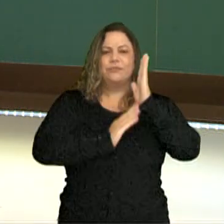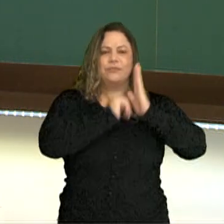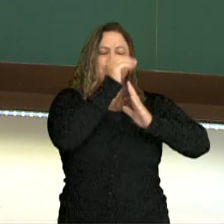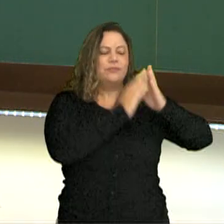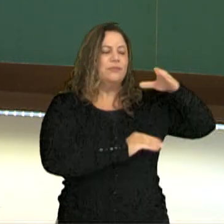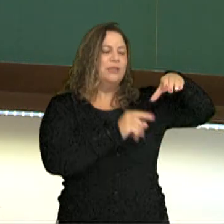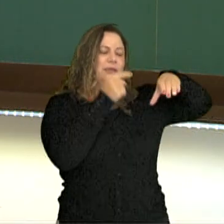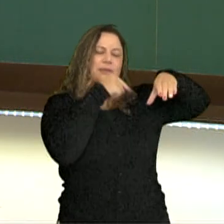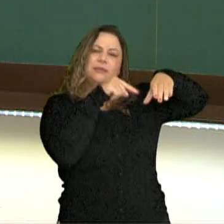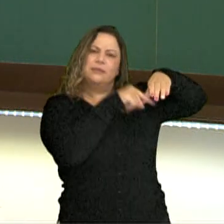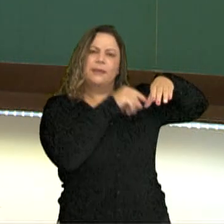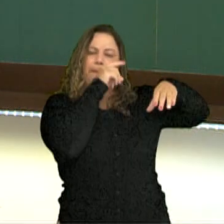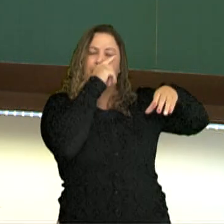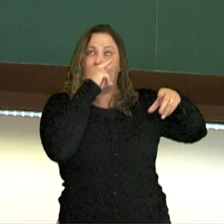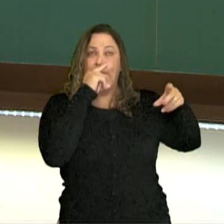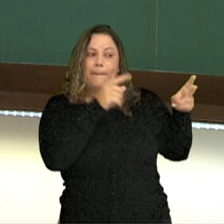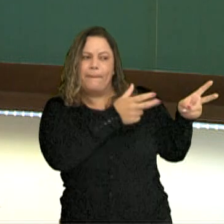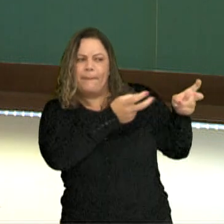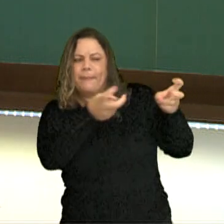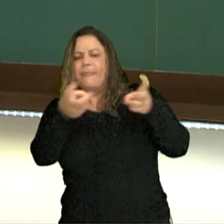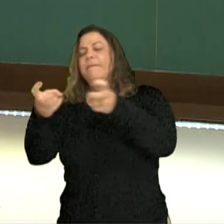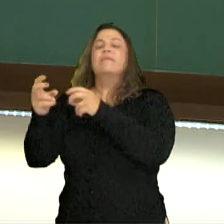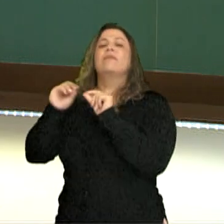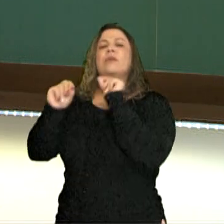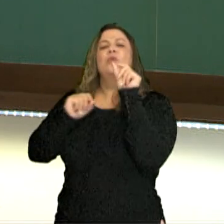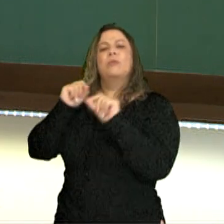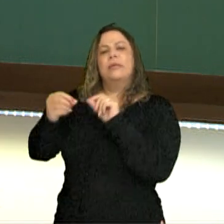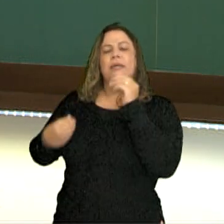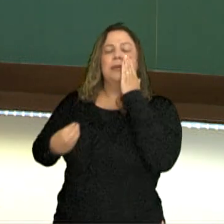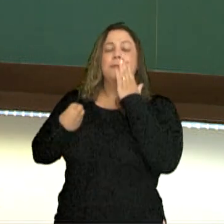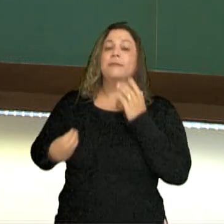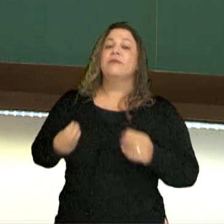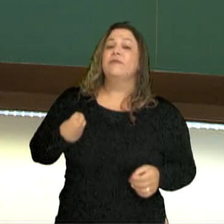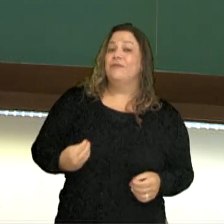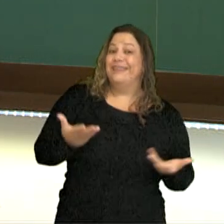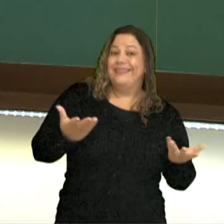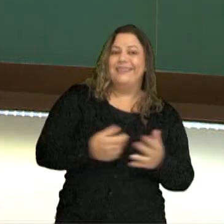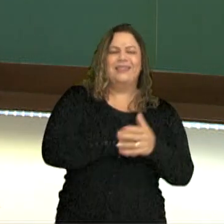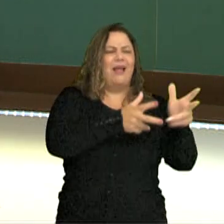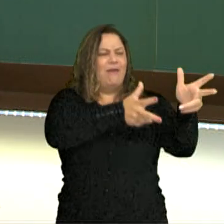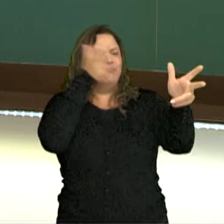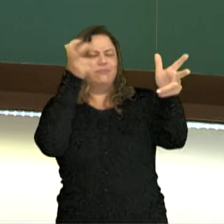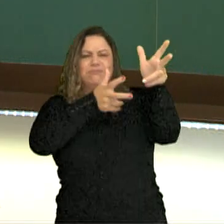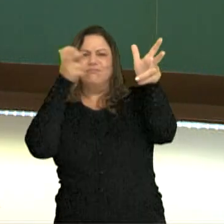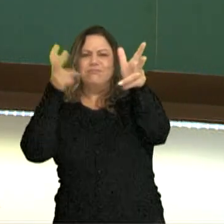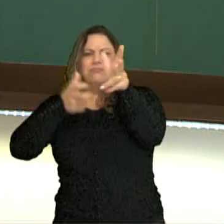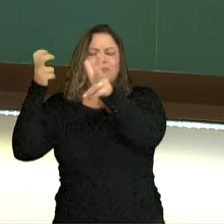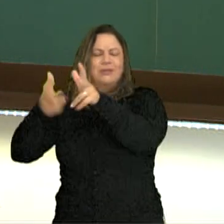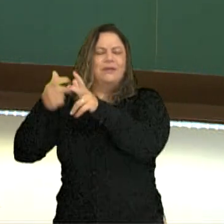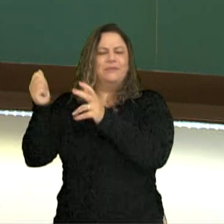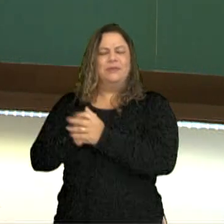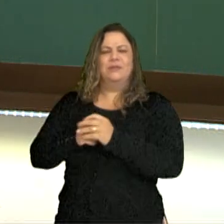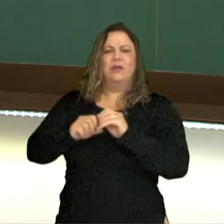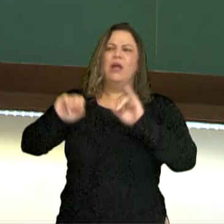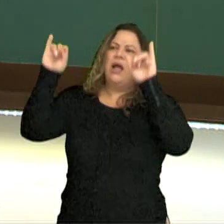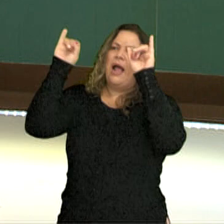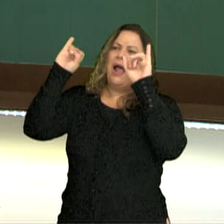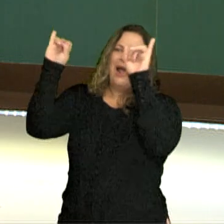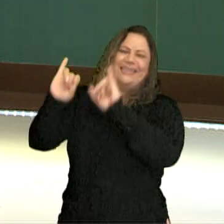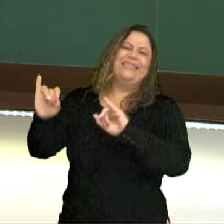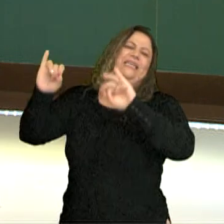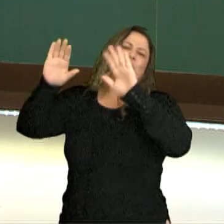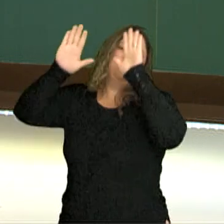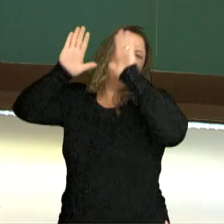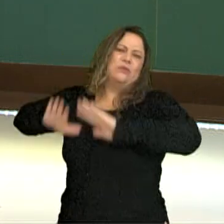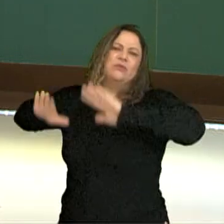observaram como era a vida do homem naquele tempo. O processo de caça, o processo de rituais sagrados, o processo